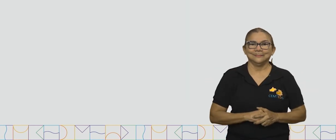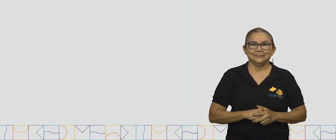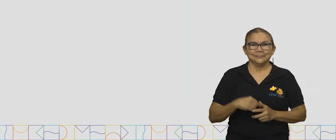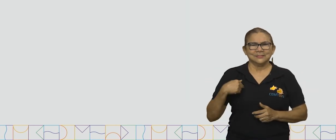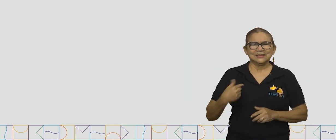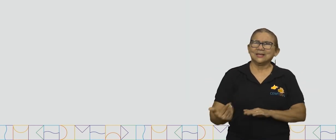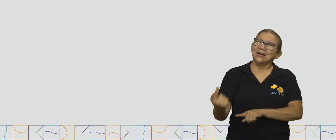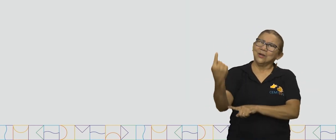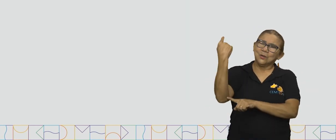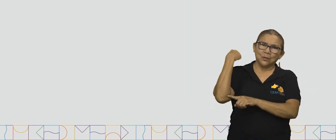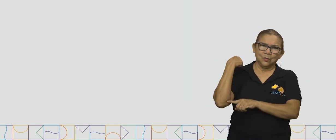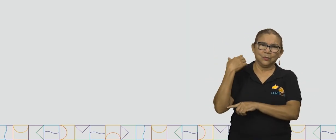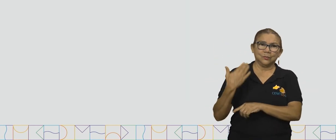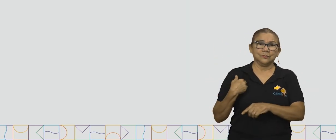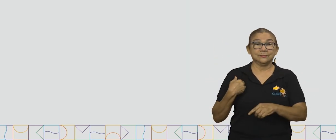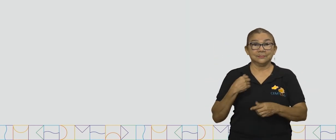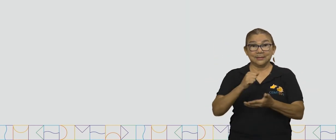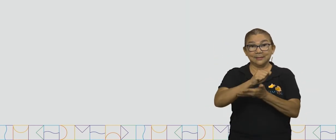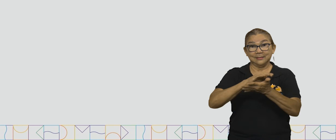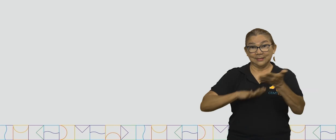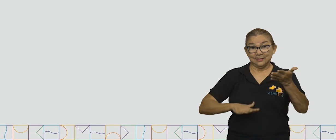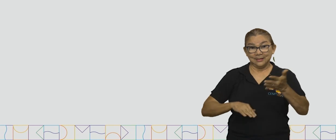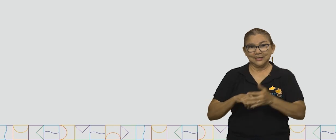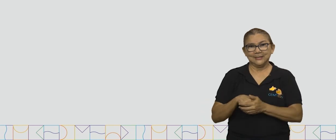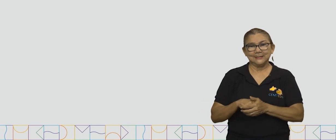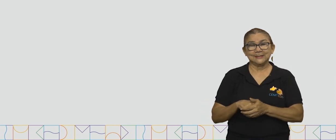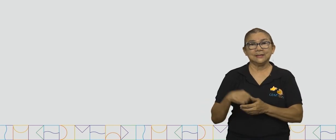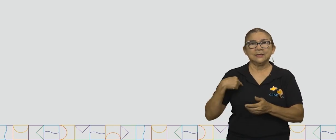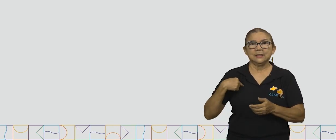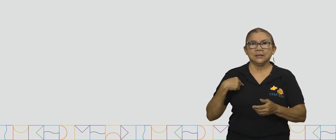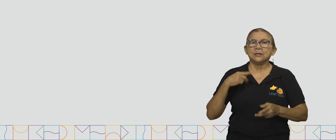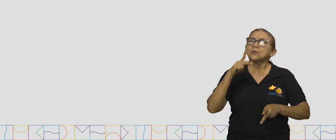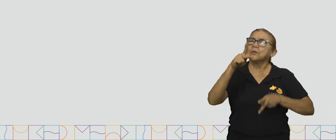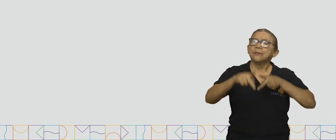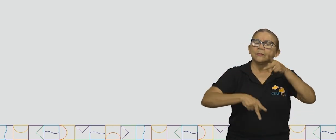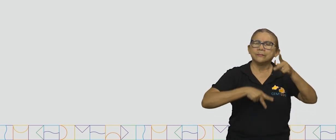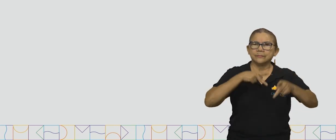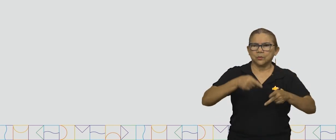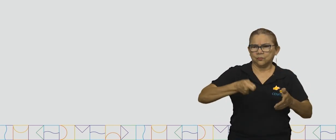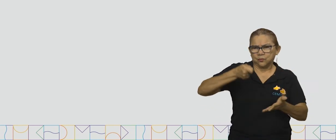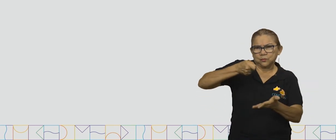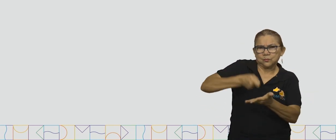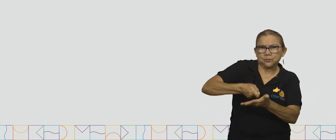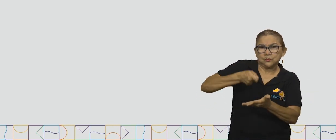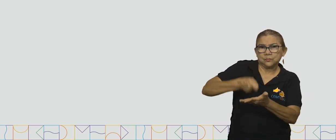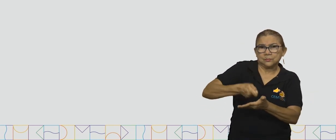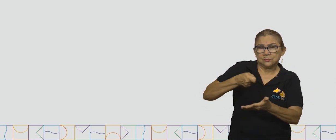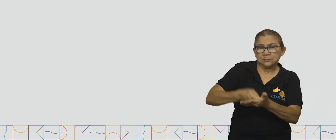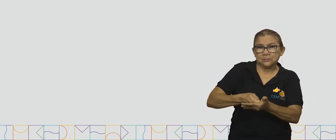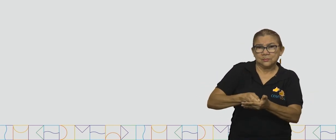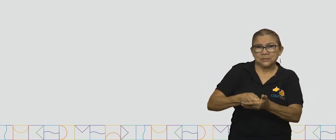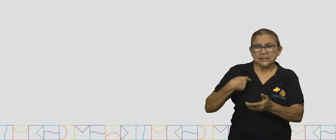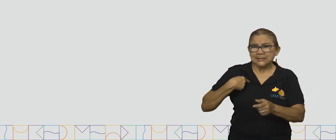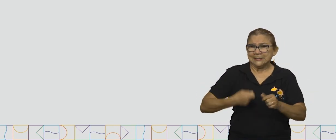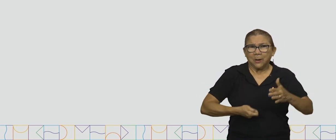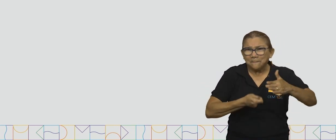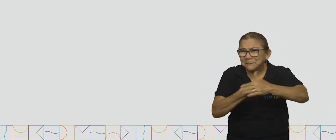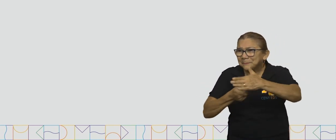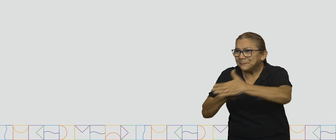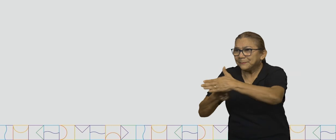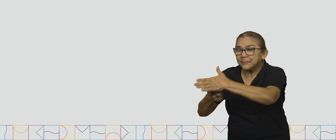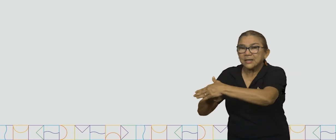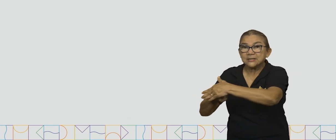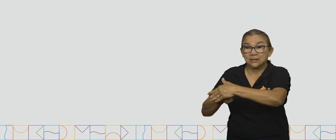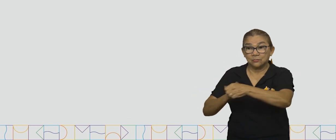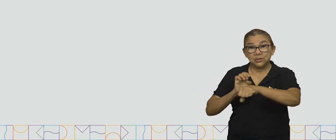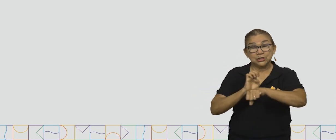Foi um período em que o nosso país foi governado de maneira autoritária e foi caracterizado pelo terrorismo de Estado,